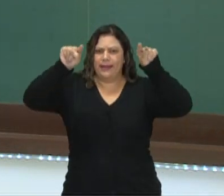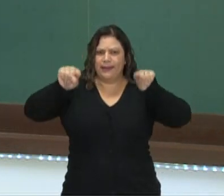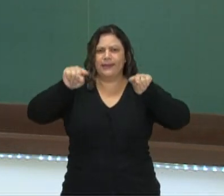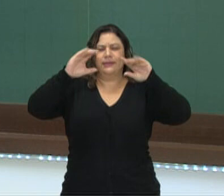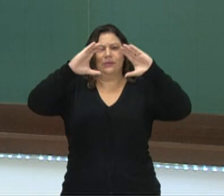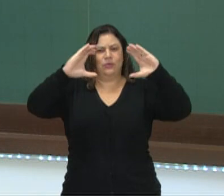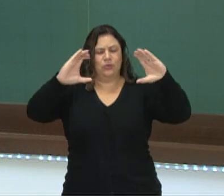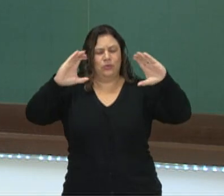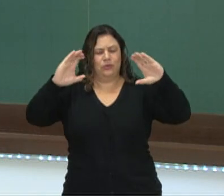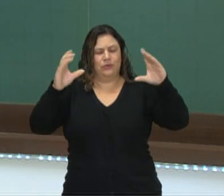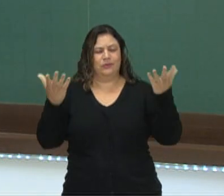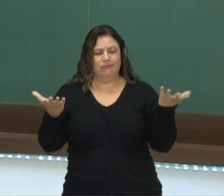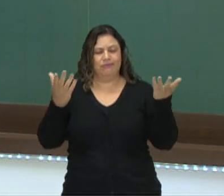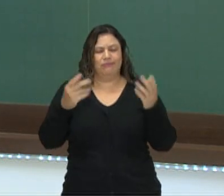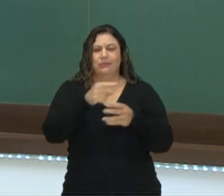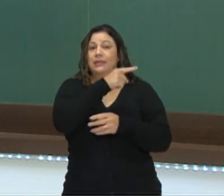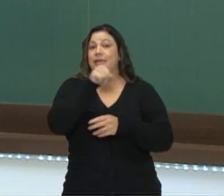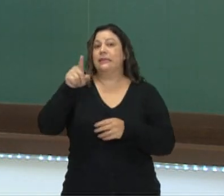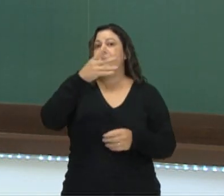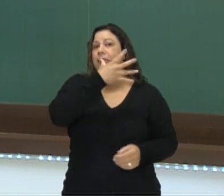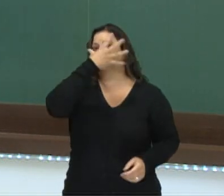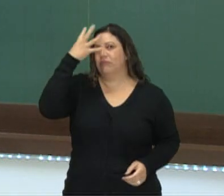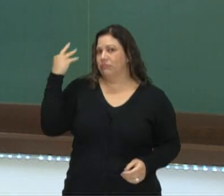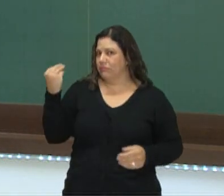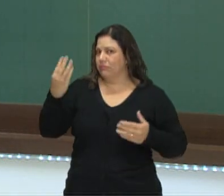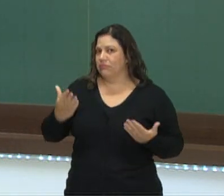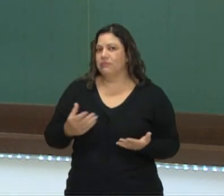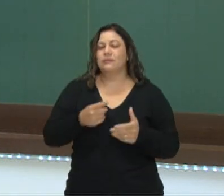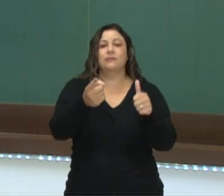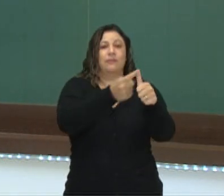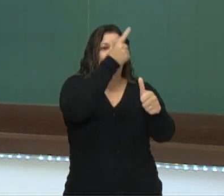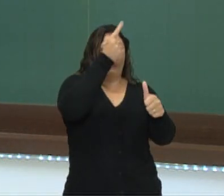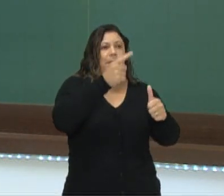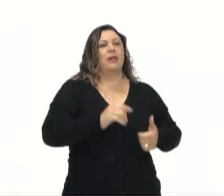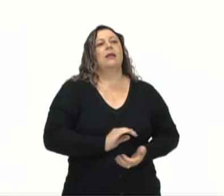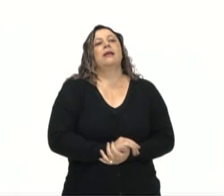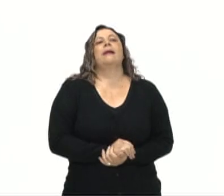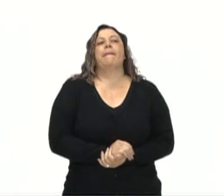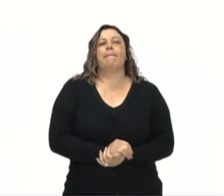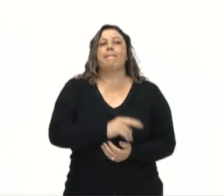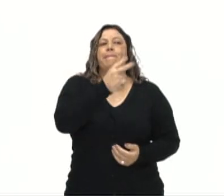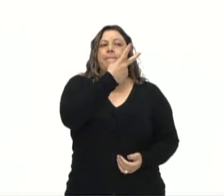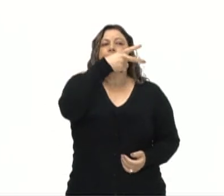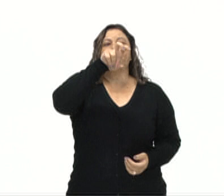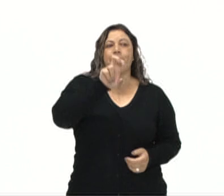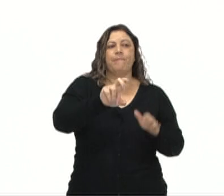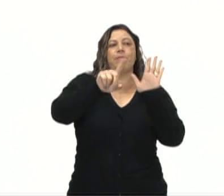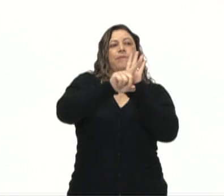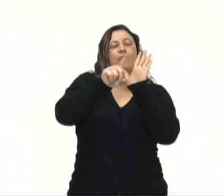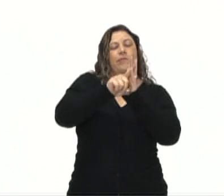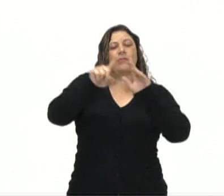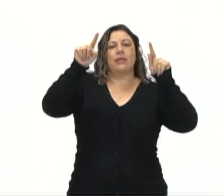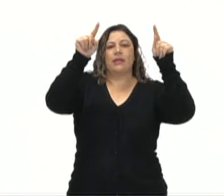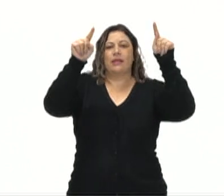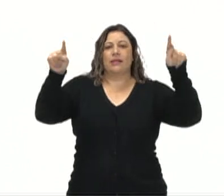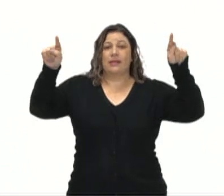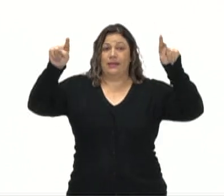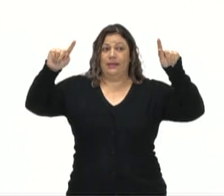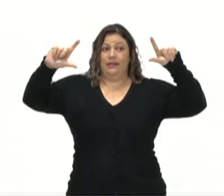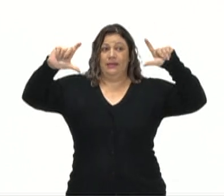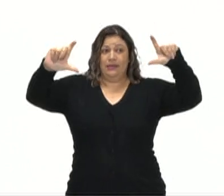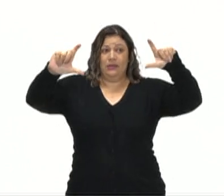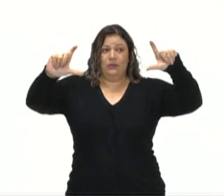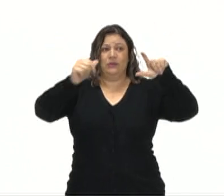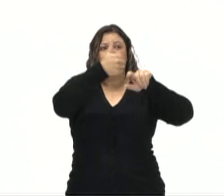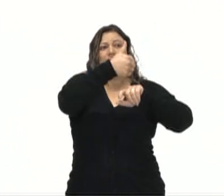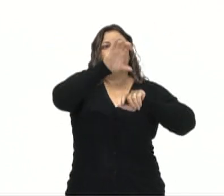gente não pode esquecer. Então, vamos resolver a primeira. Então, nós temos aqui 25 menos, abre colchetes 10, mais